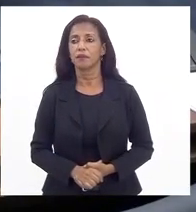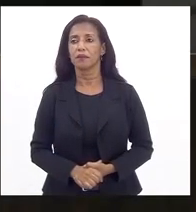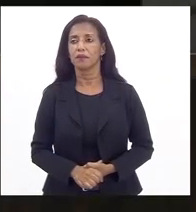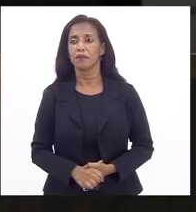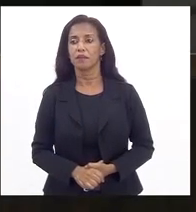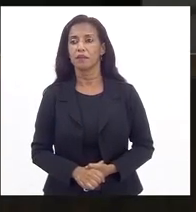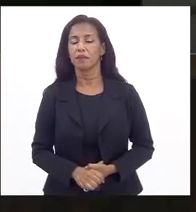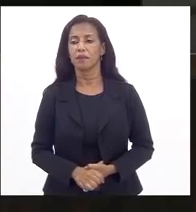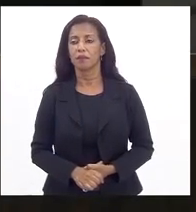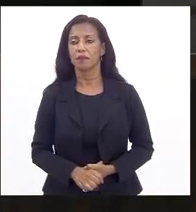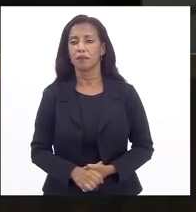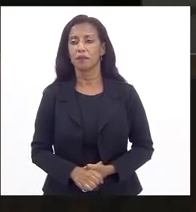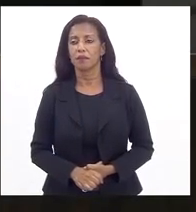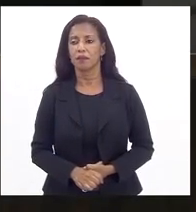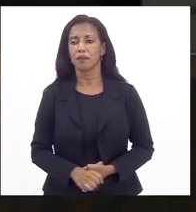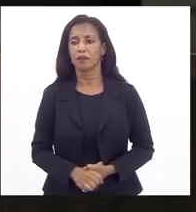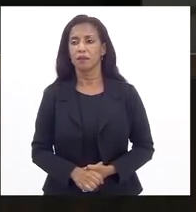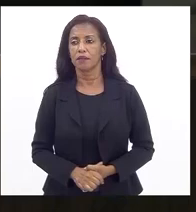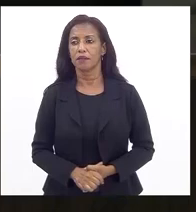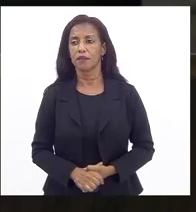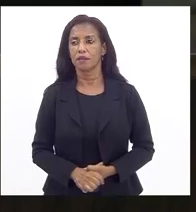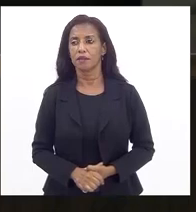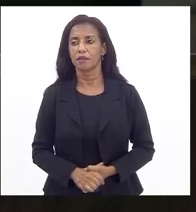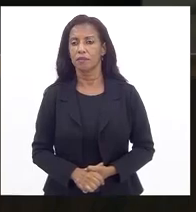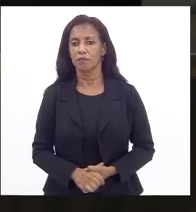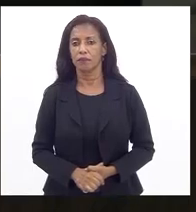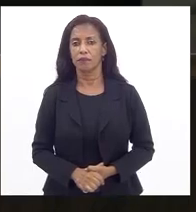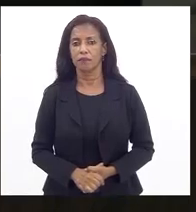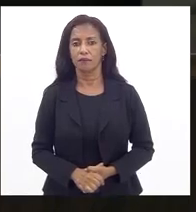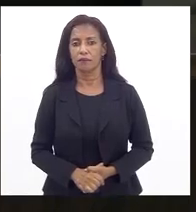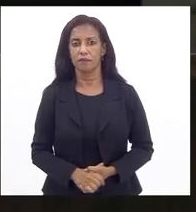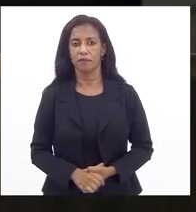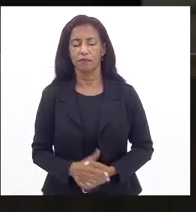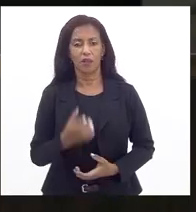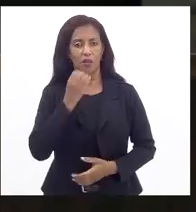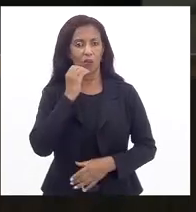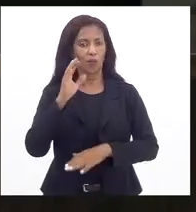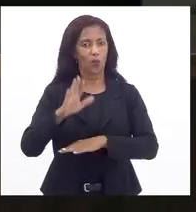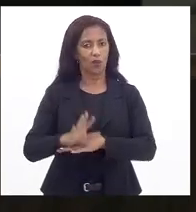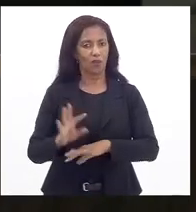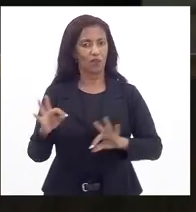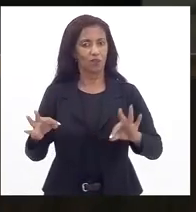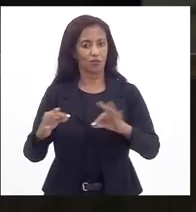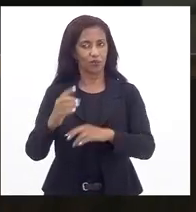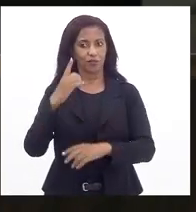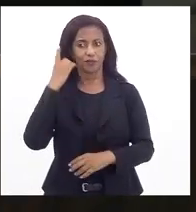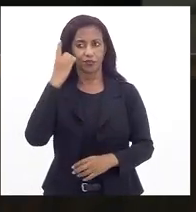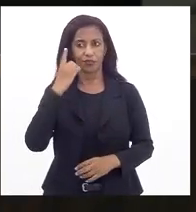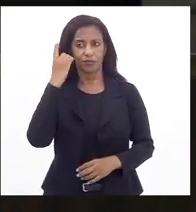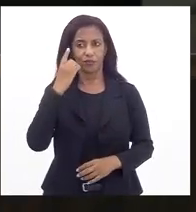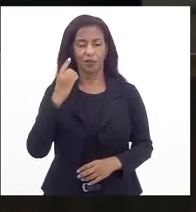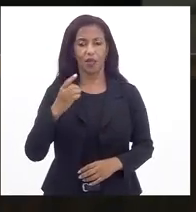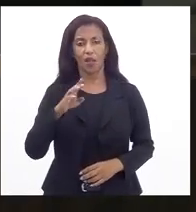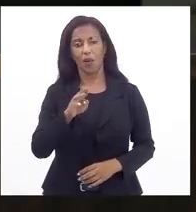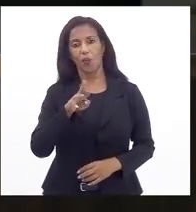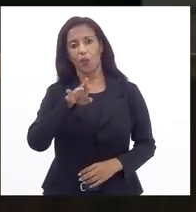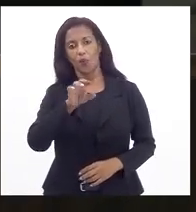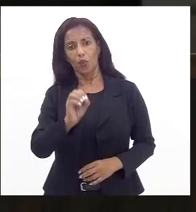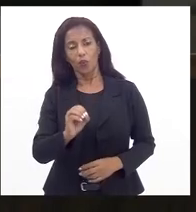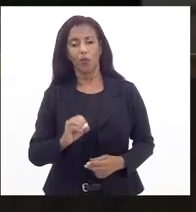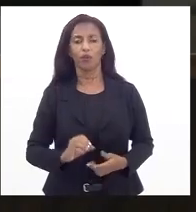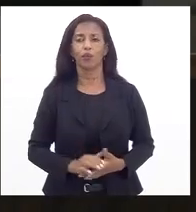a deputada Dani Monteiro Oi boa tarde senhoras e senhores deputados boa tarde Bruno